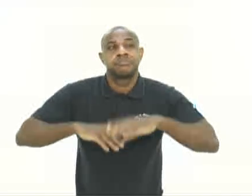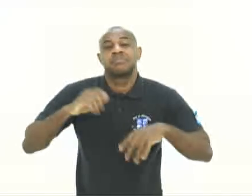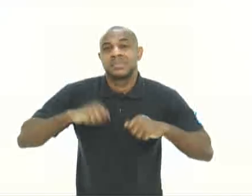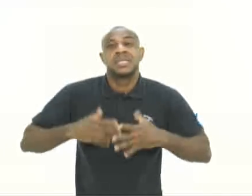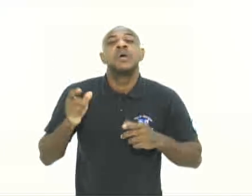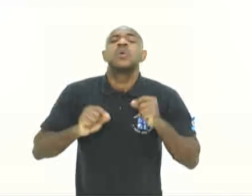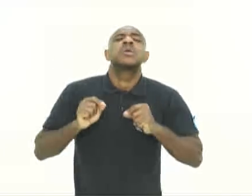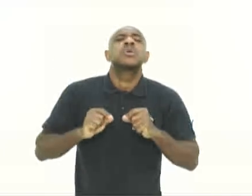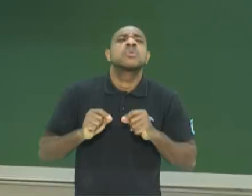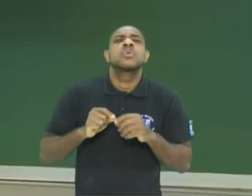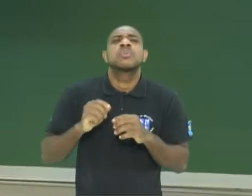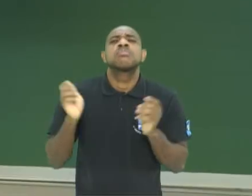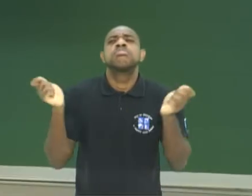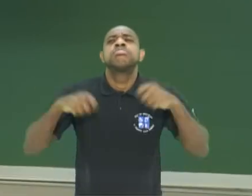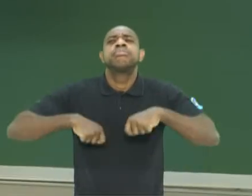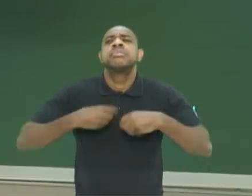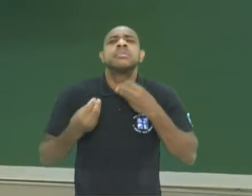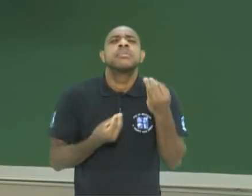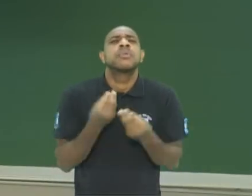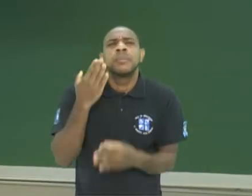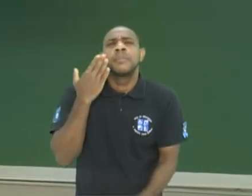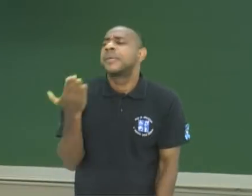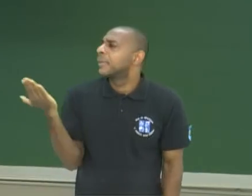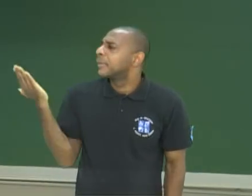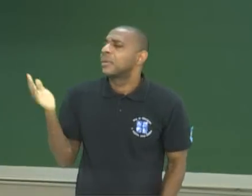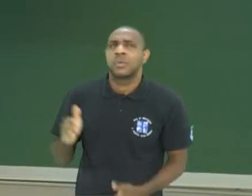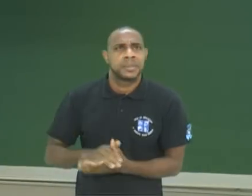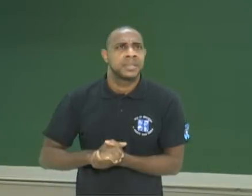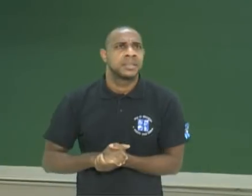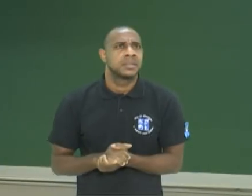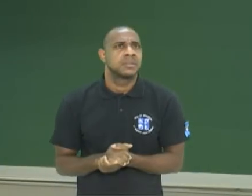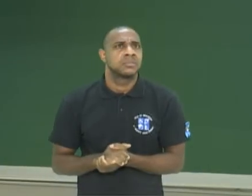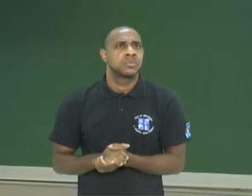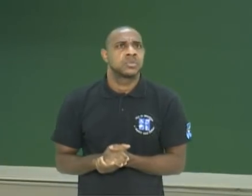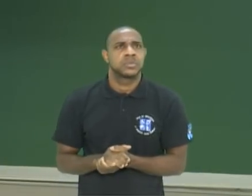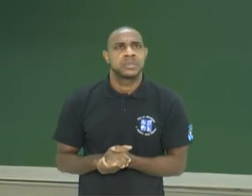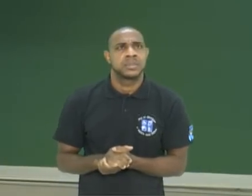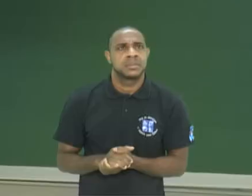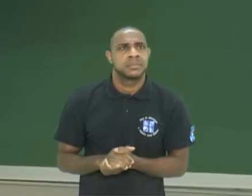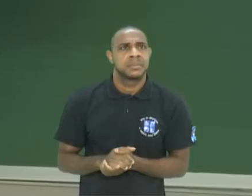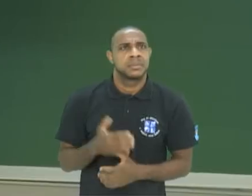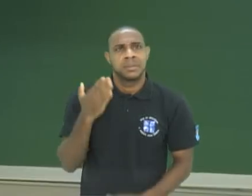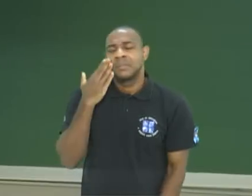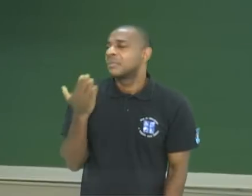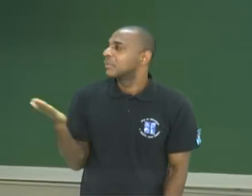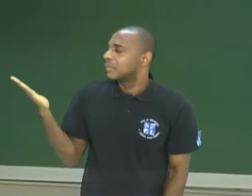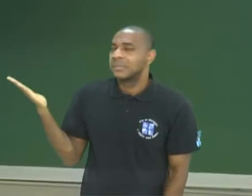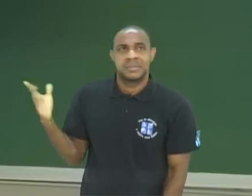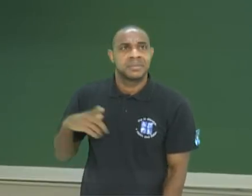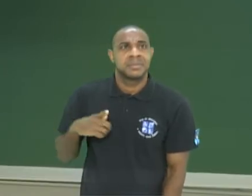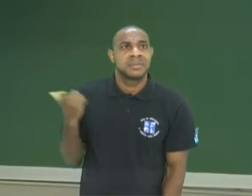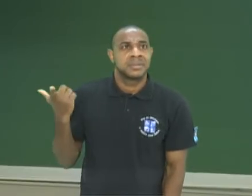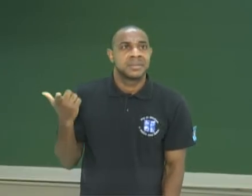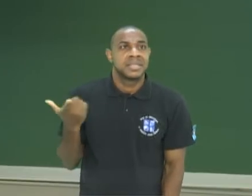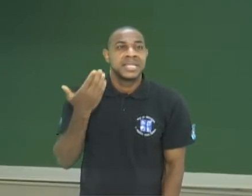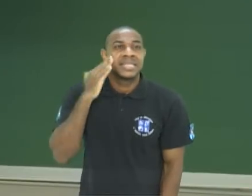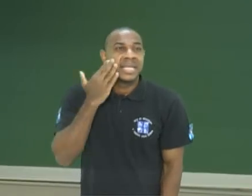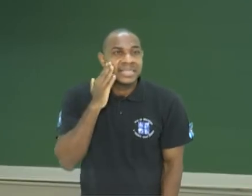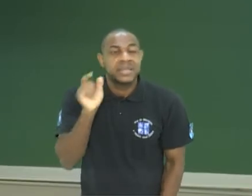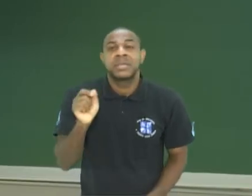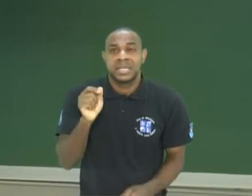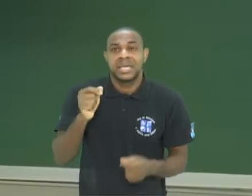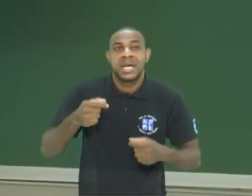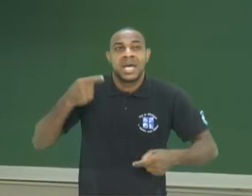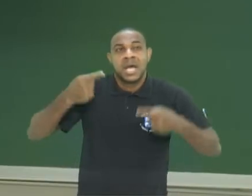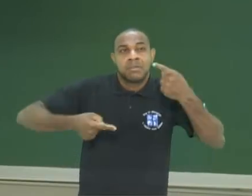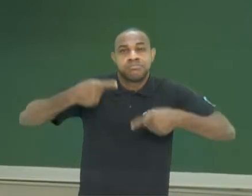Lembram que na questão anterior, olha só na questão anterior que nós retomamos o pronome, ele diz entender a